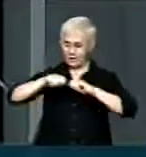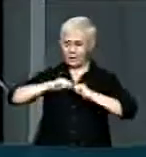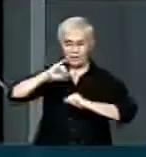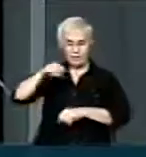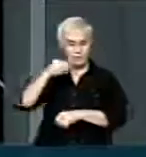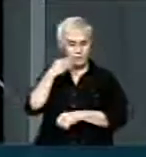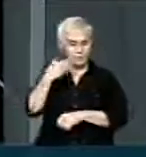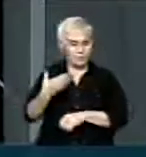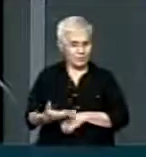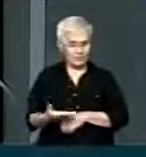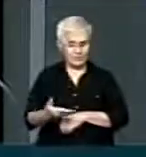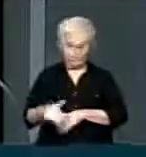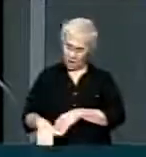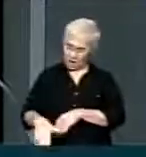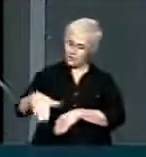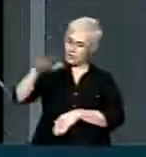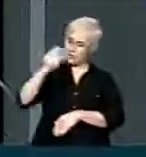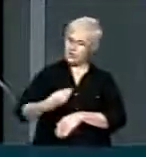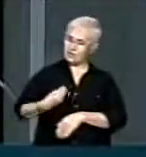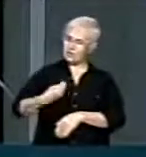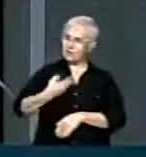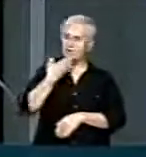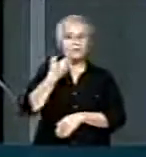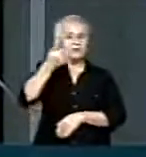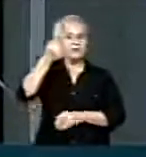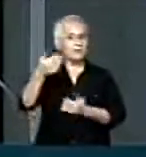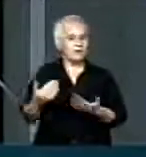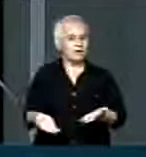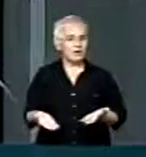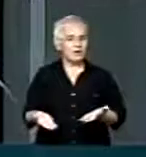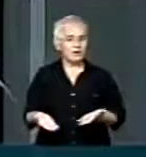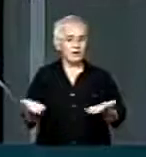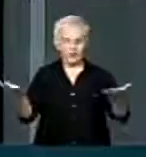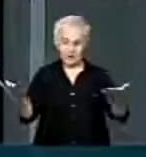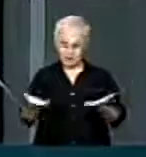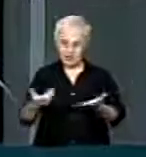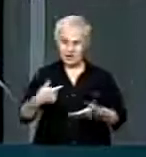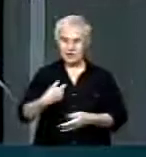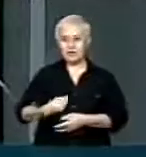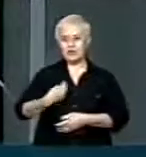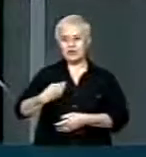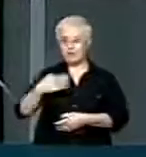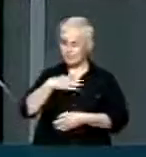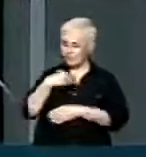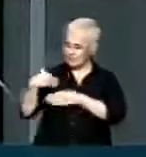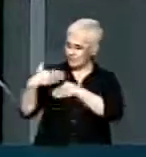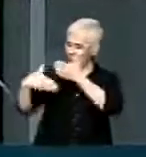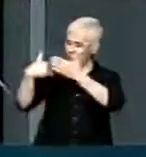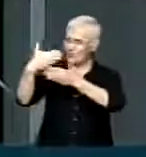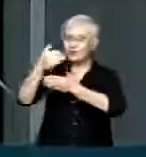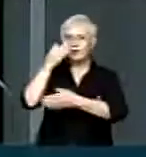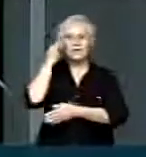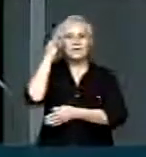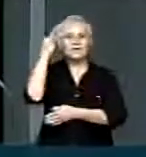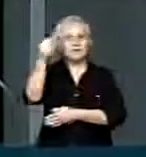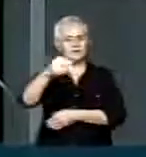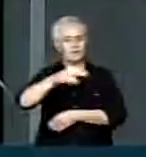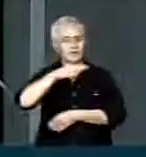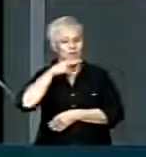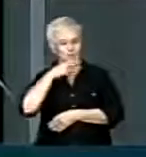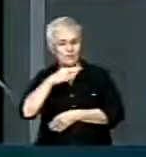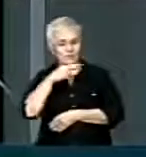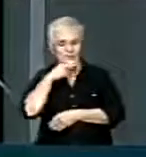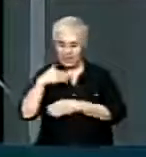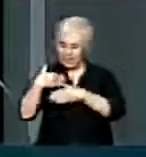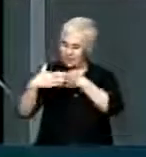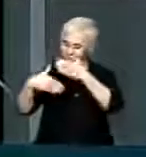oportunidade de crescer na vida, e aqui vão viver as minhas gerações futuras, os meus netos